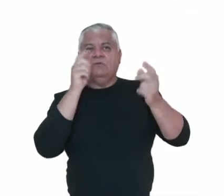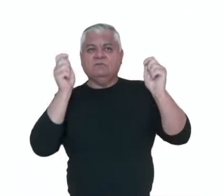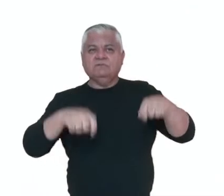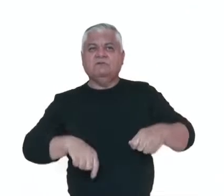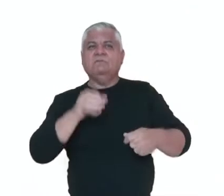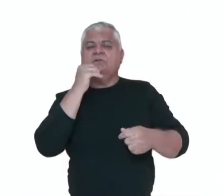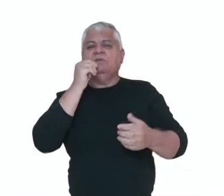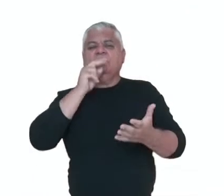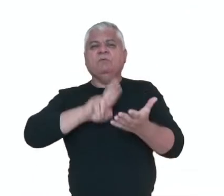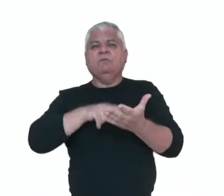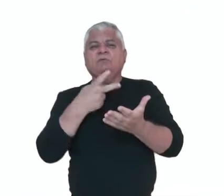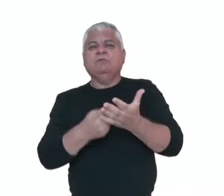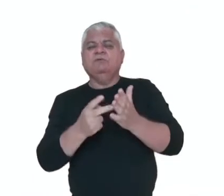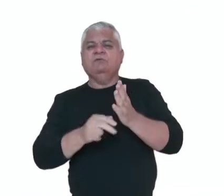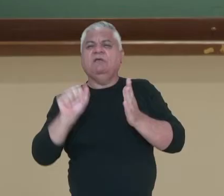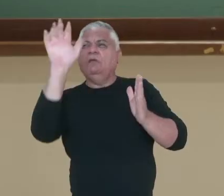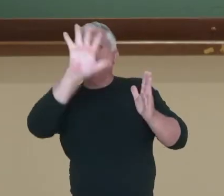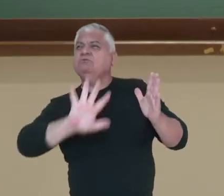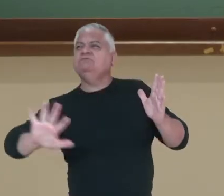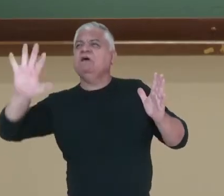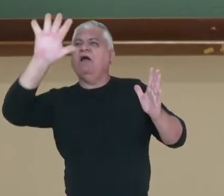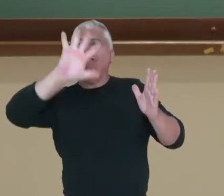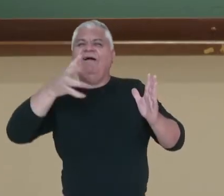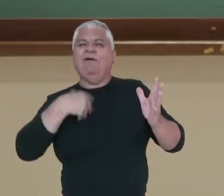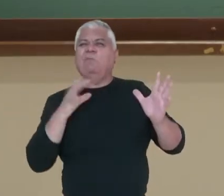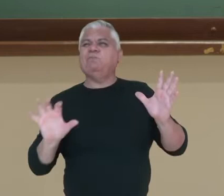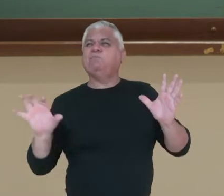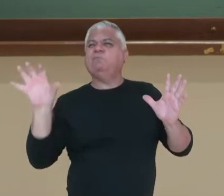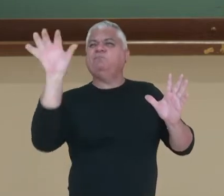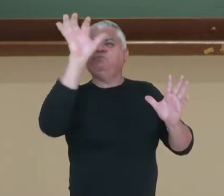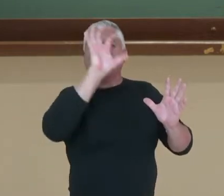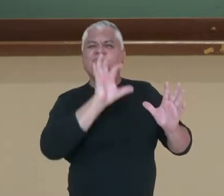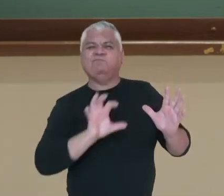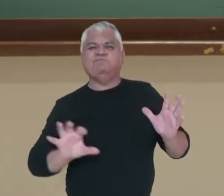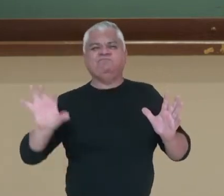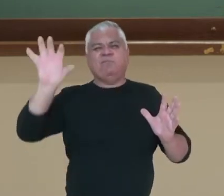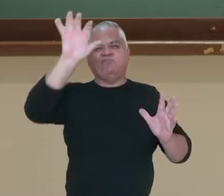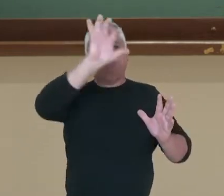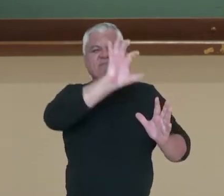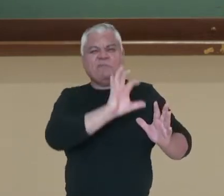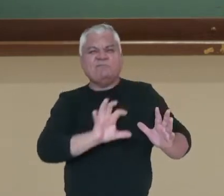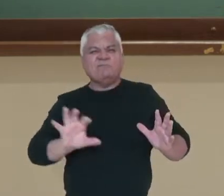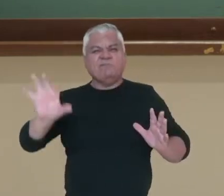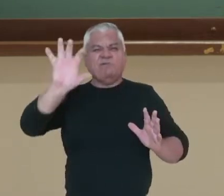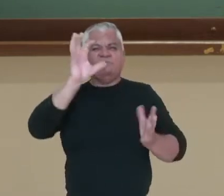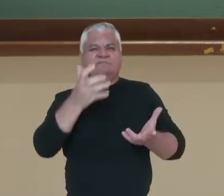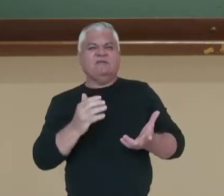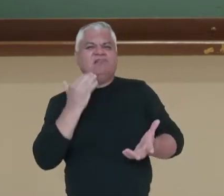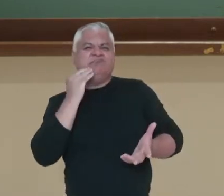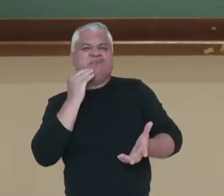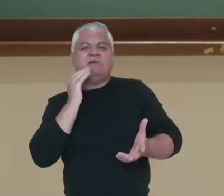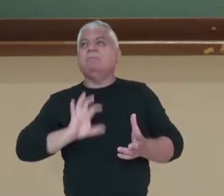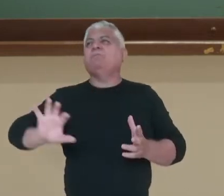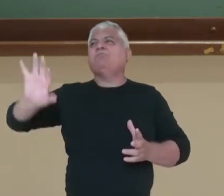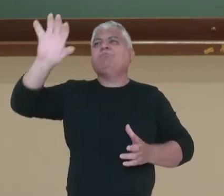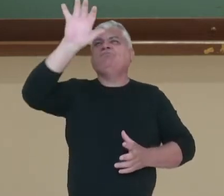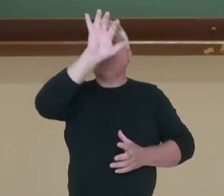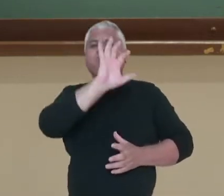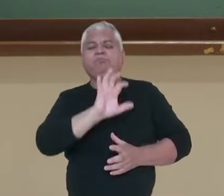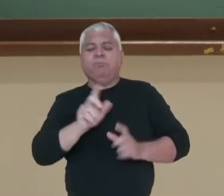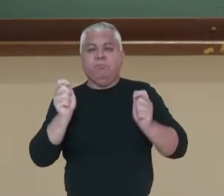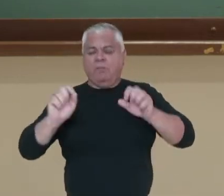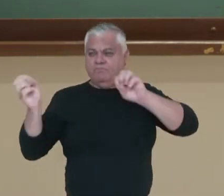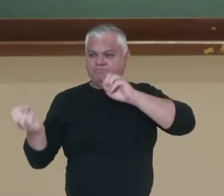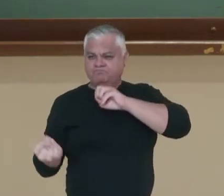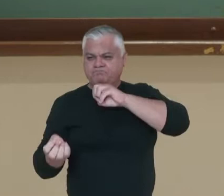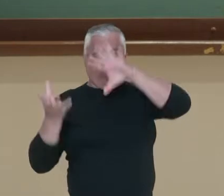nítida através de borrões e texturas? Agora imagine o seguinte, se eu fizer vários borrões, eu consigo fazer com que aquilo se torne